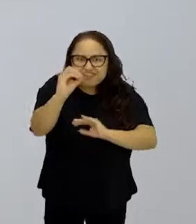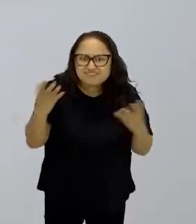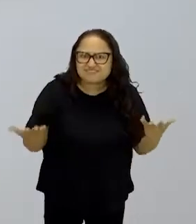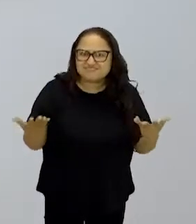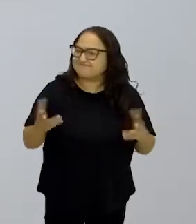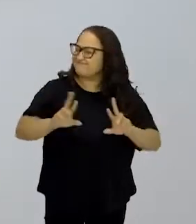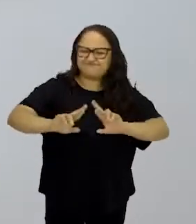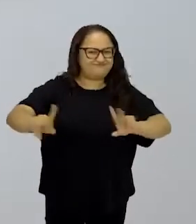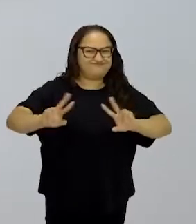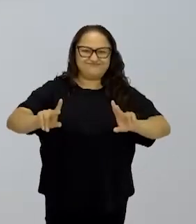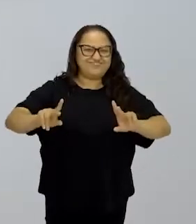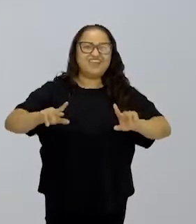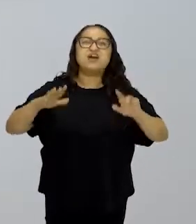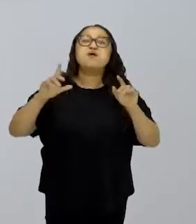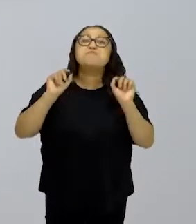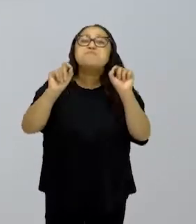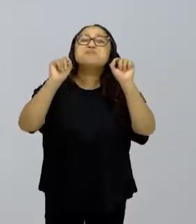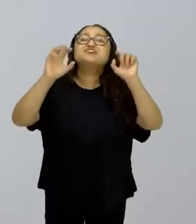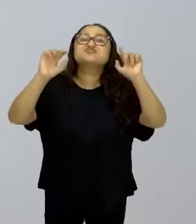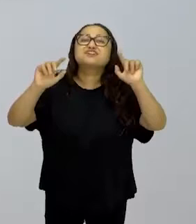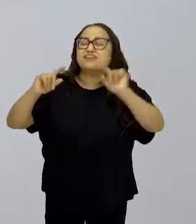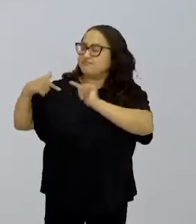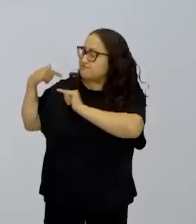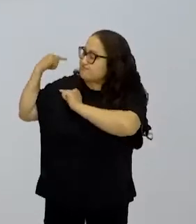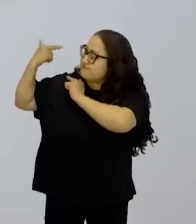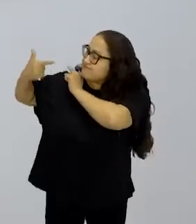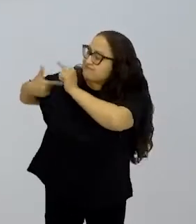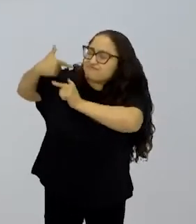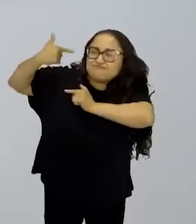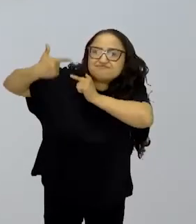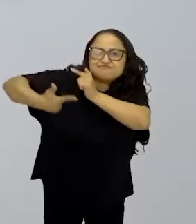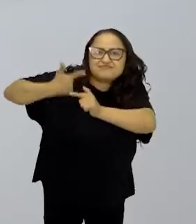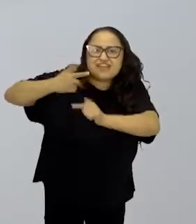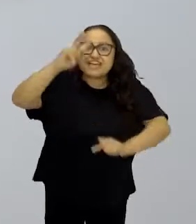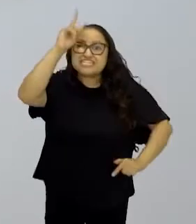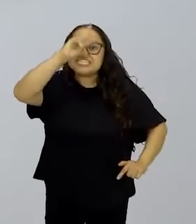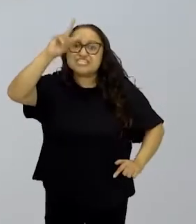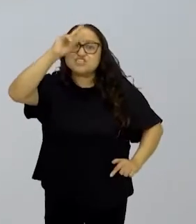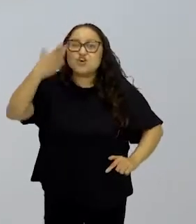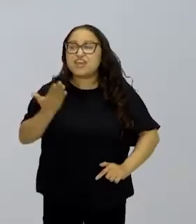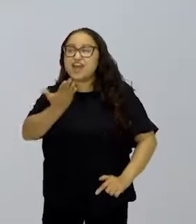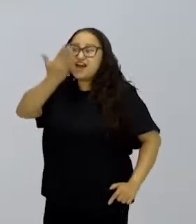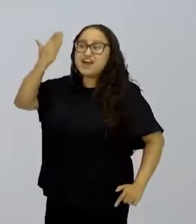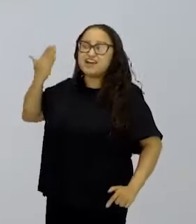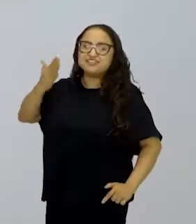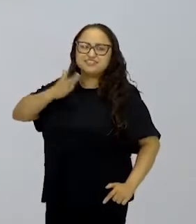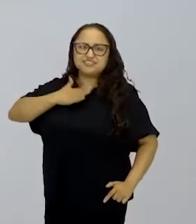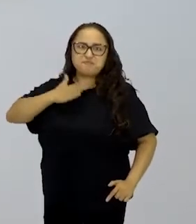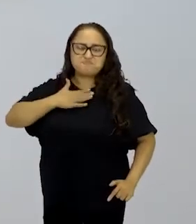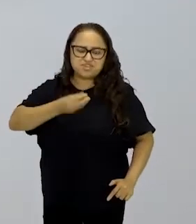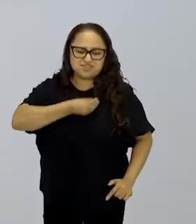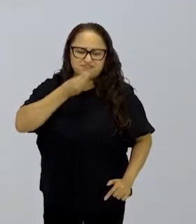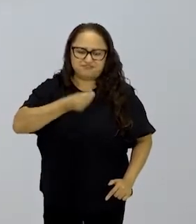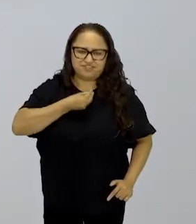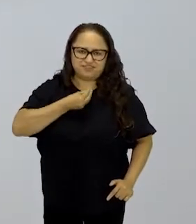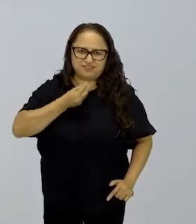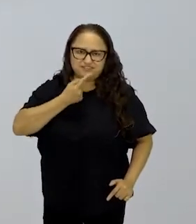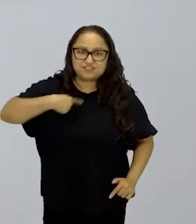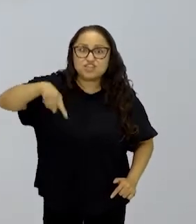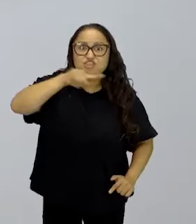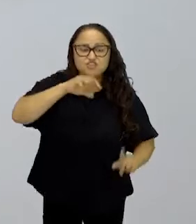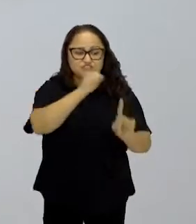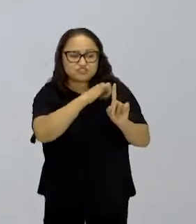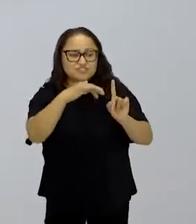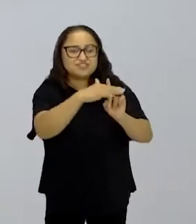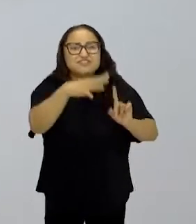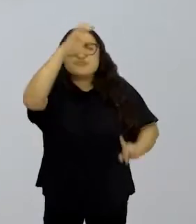temos uma tradição. A tradição é essa história, né, que é anterior à nossa vida e que nós aprendemos no processo de